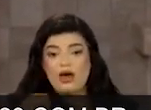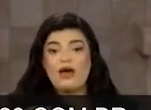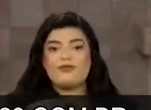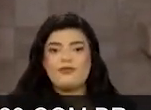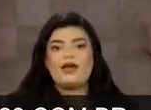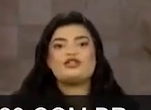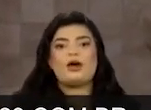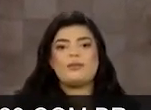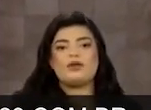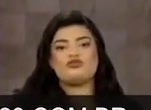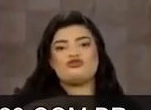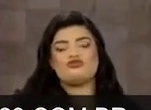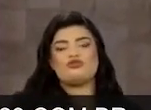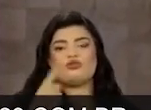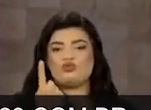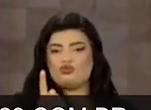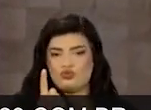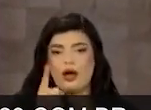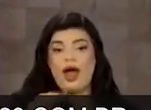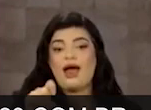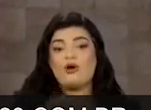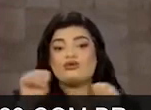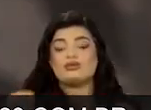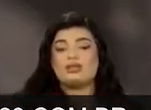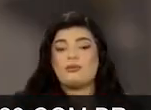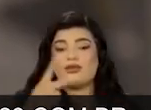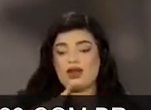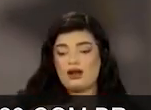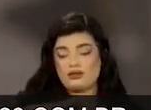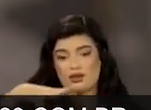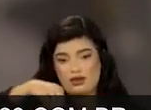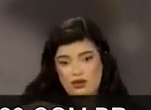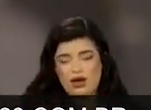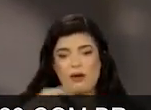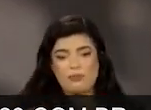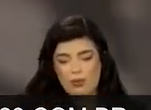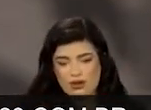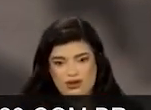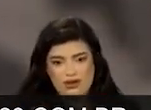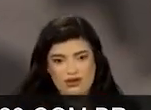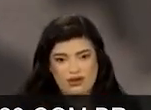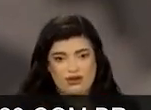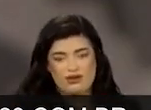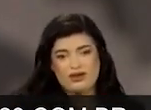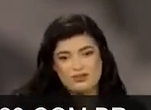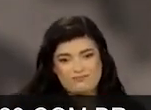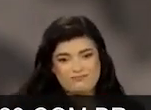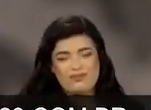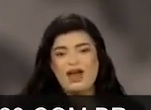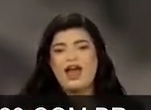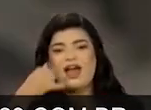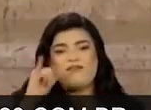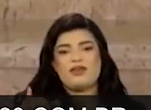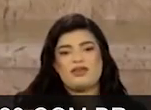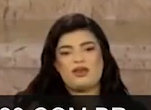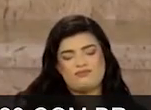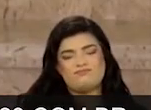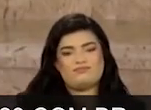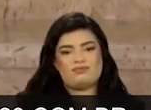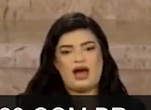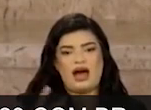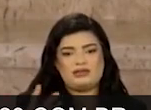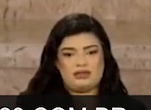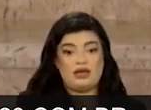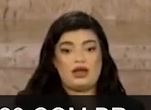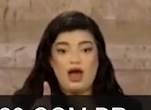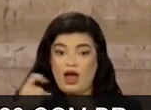diabetes tipo 1, que é quando o sistema imunológico ataca as células do pâncreas, que deixa de produzir insulina. Quanto mais